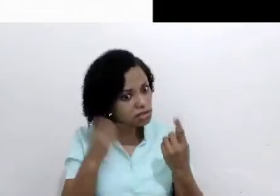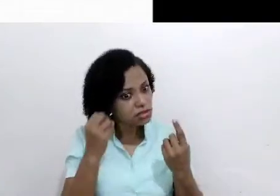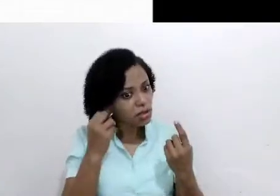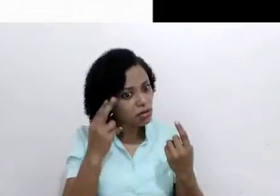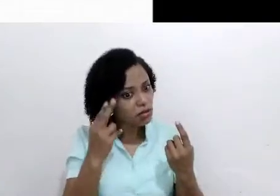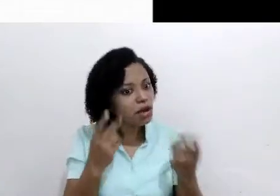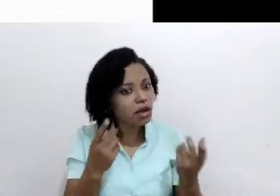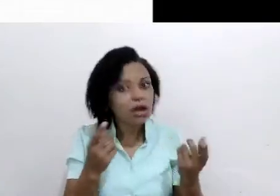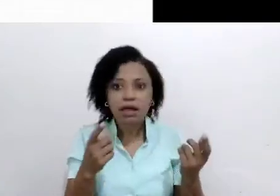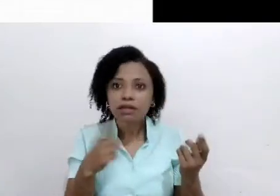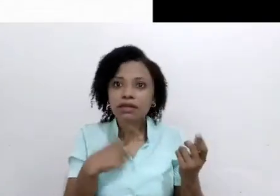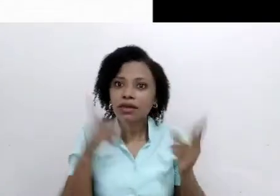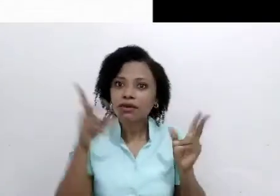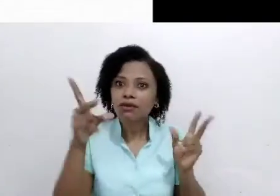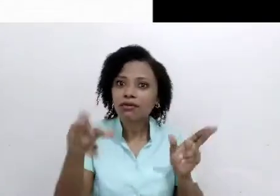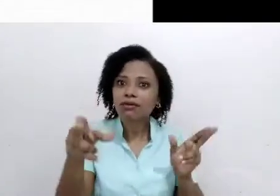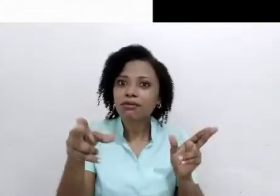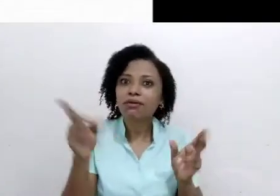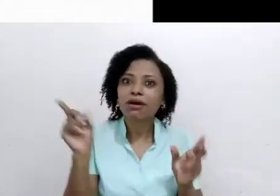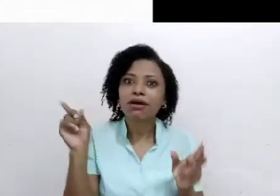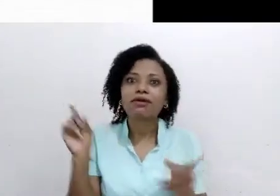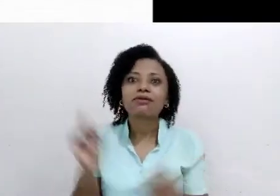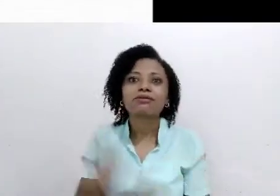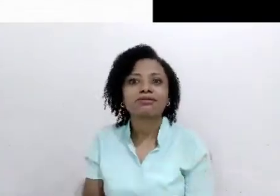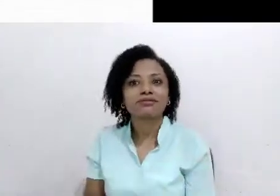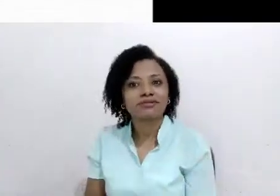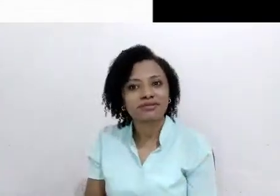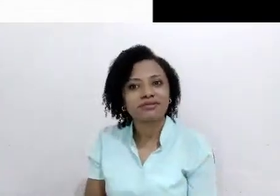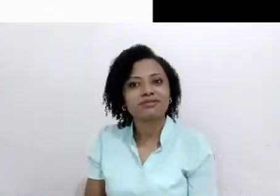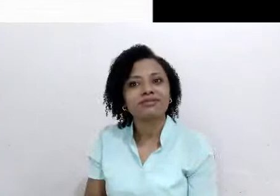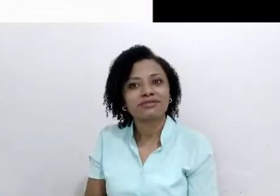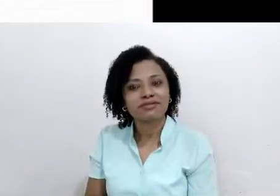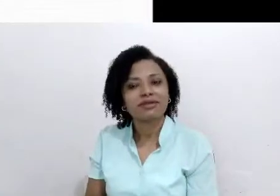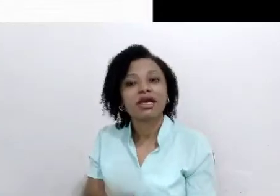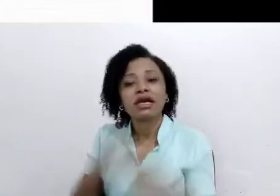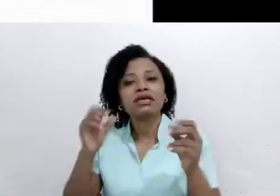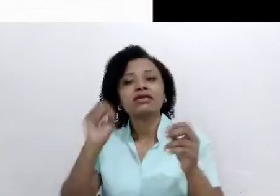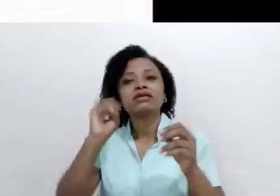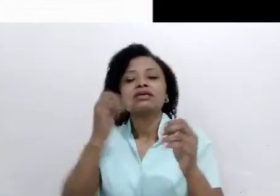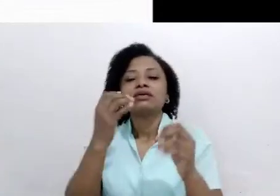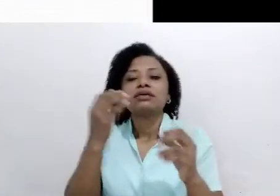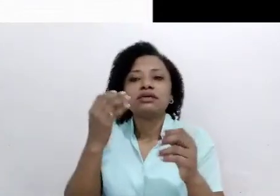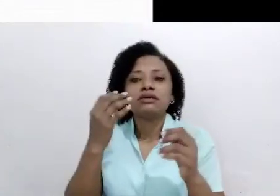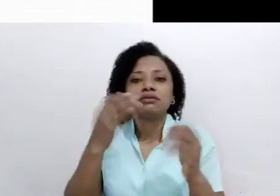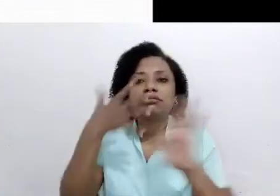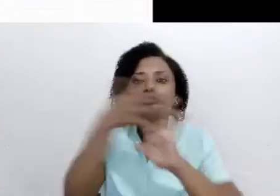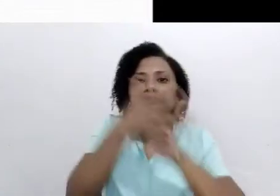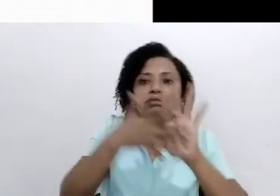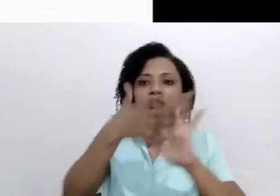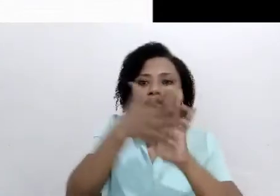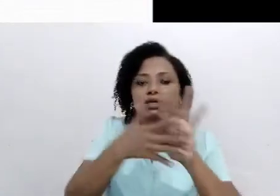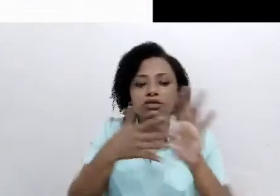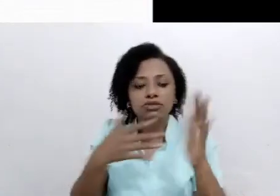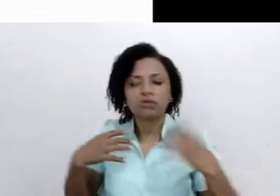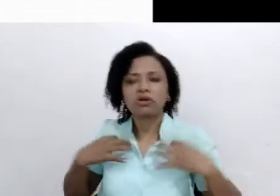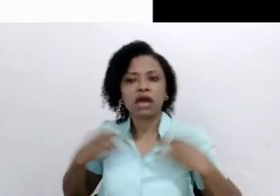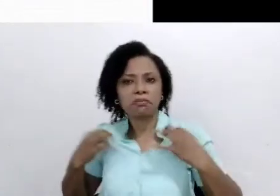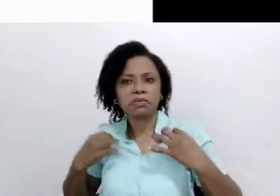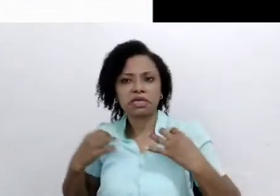e vai mostrar essa pessoa do nosso lado direito. Se a gente tiver um texto em uma